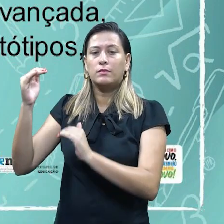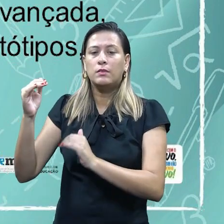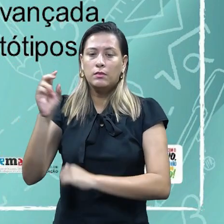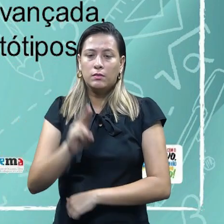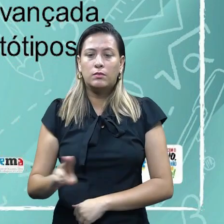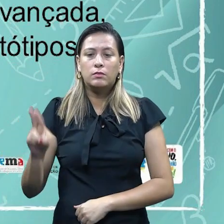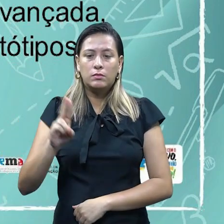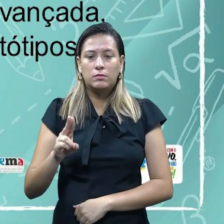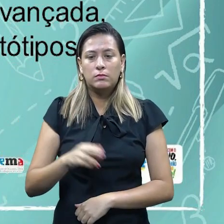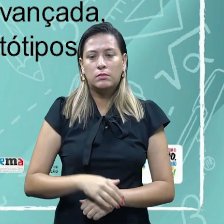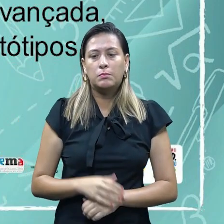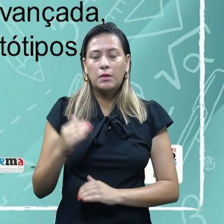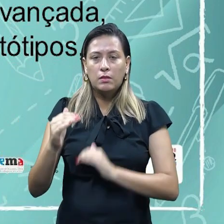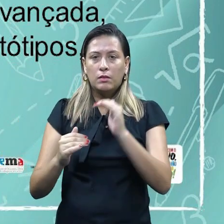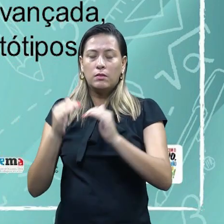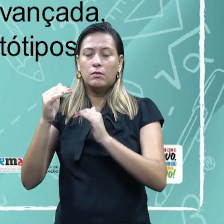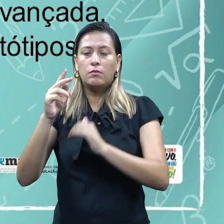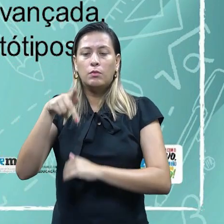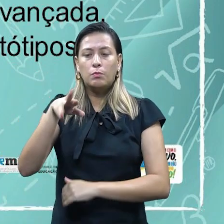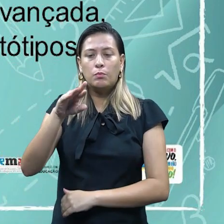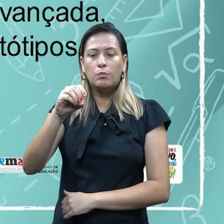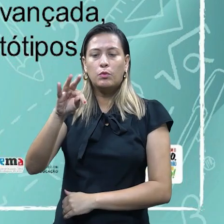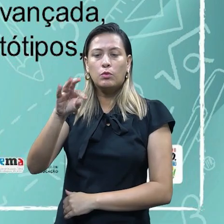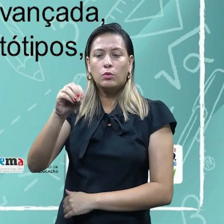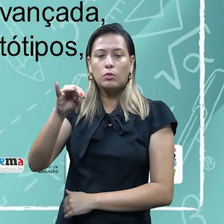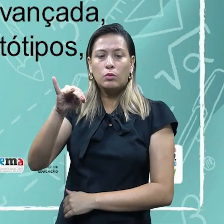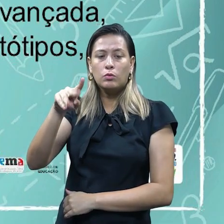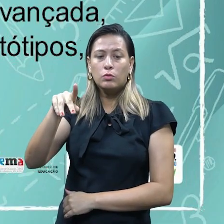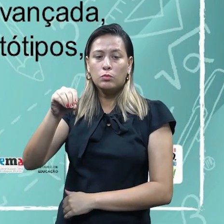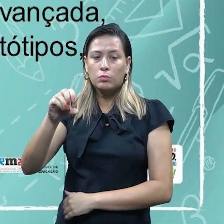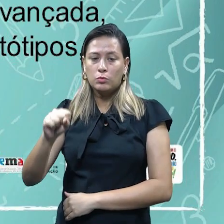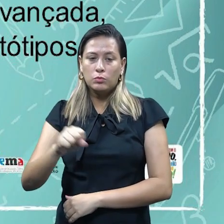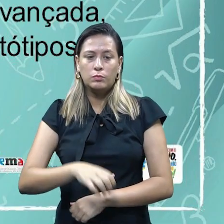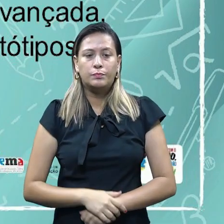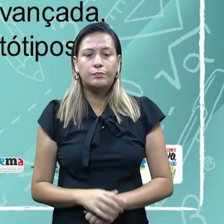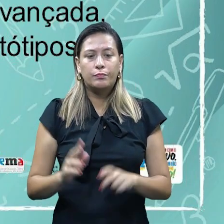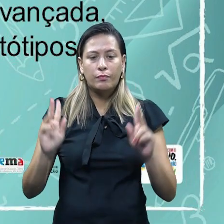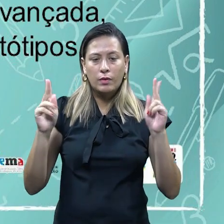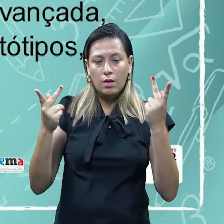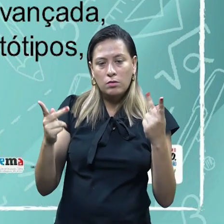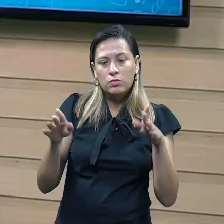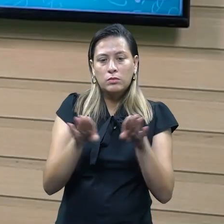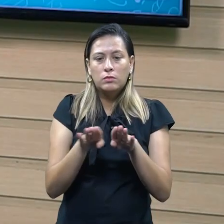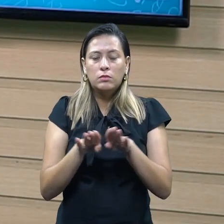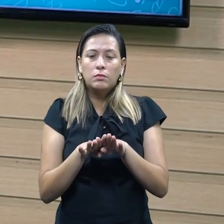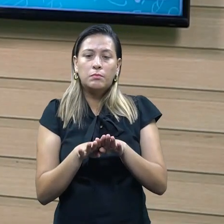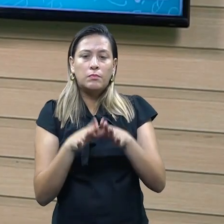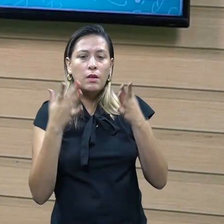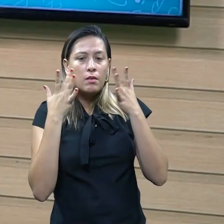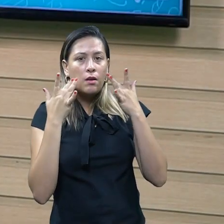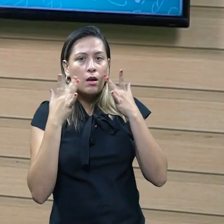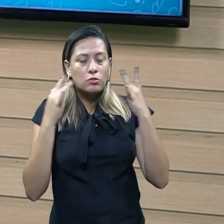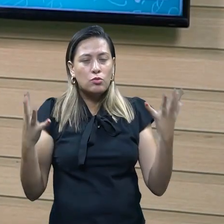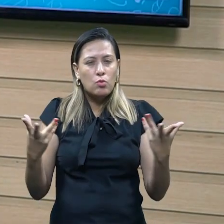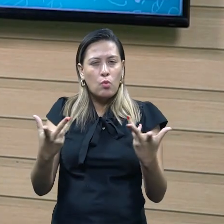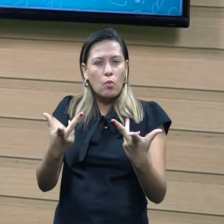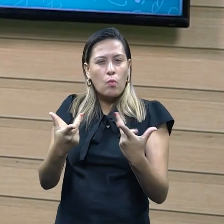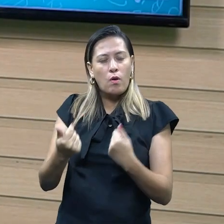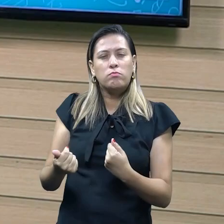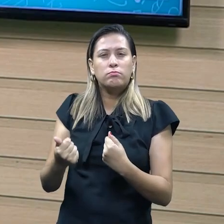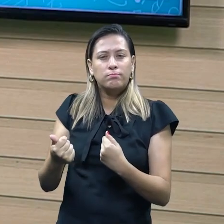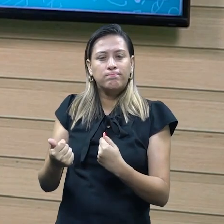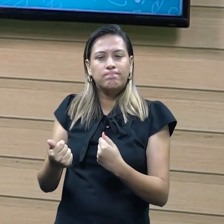para desenvolvimento de protótipos, hardwares e artes com alta qualidade. É uma tecnologia